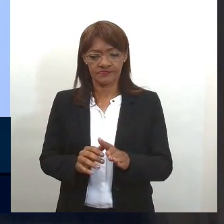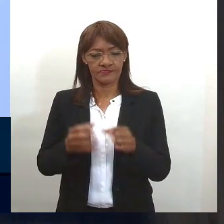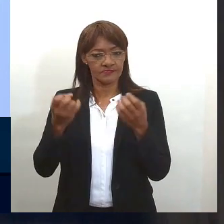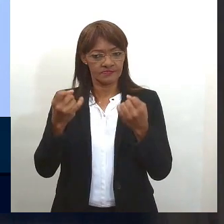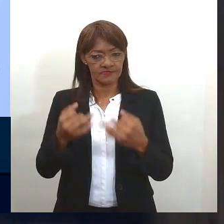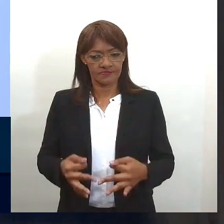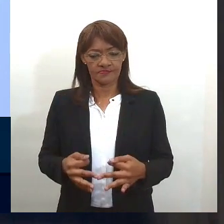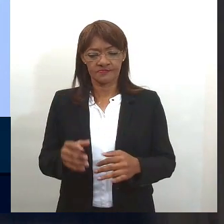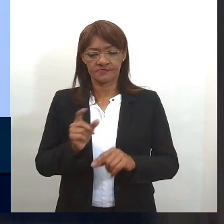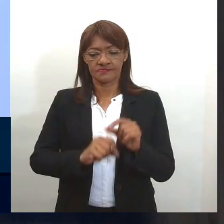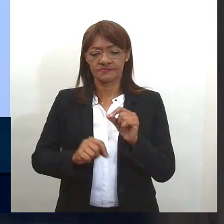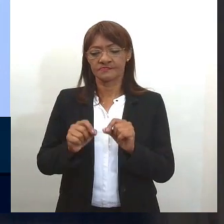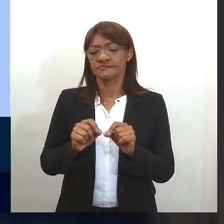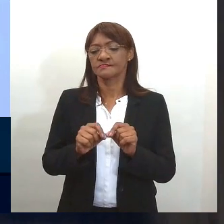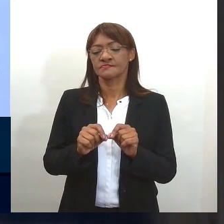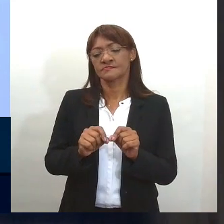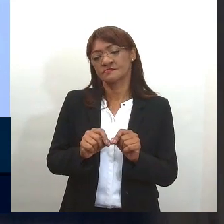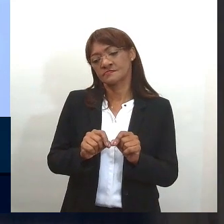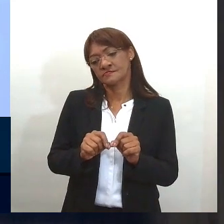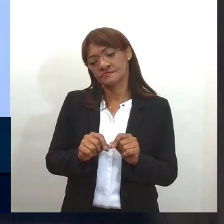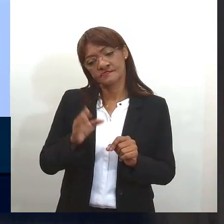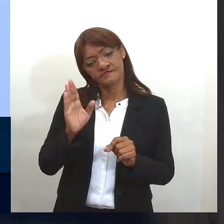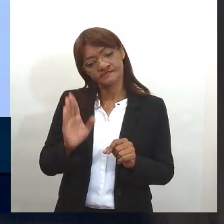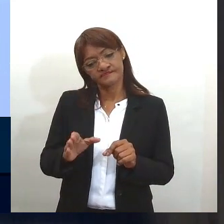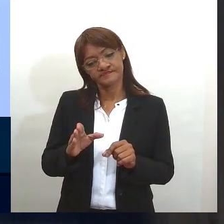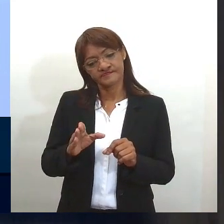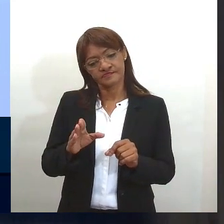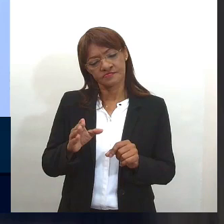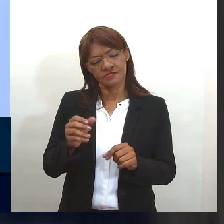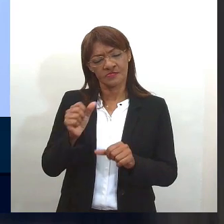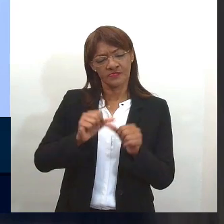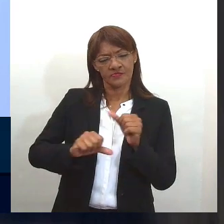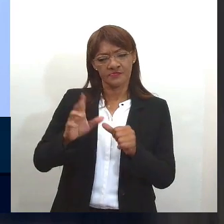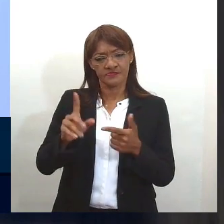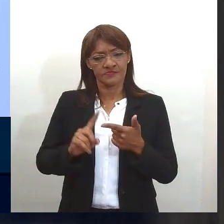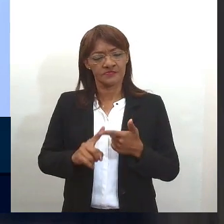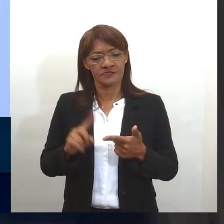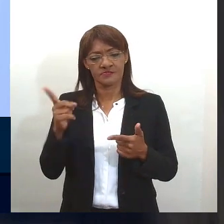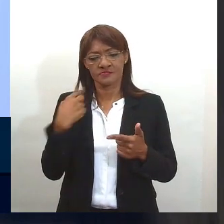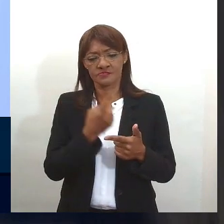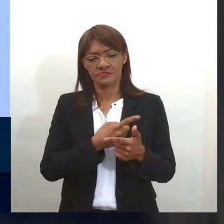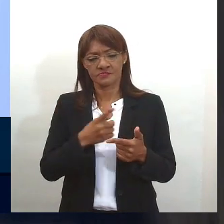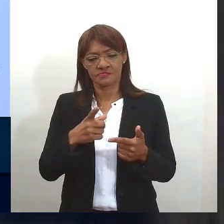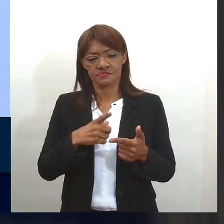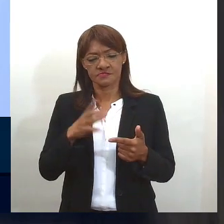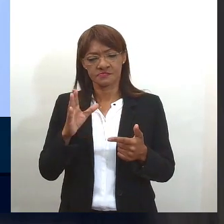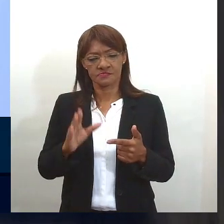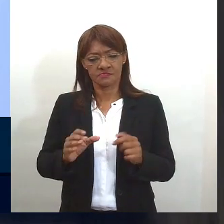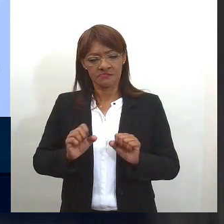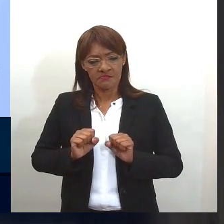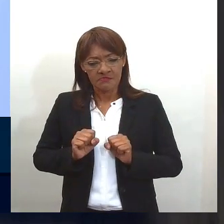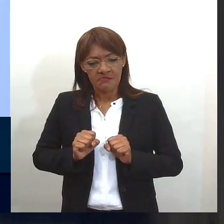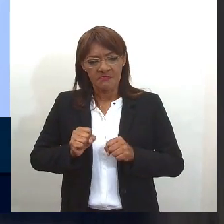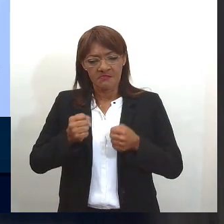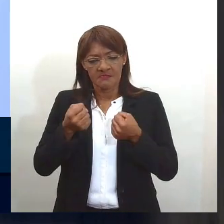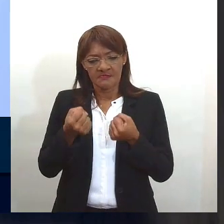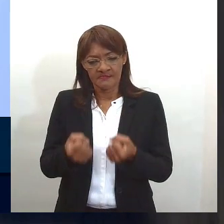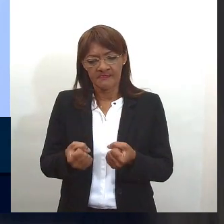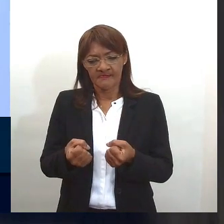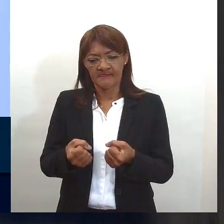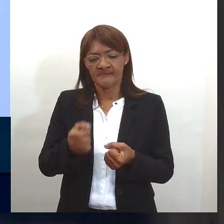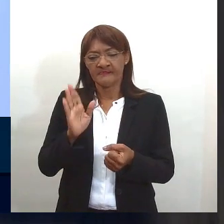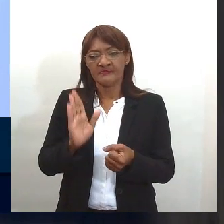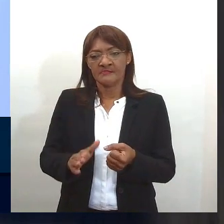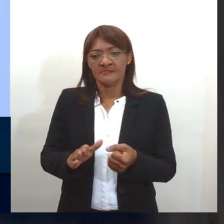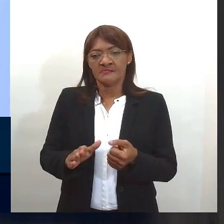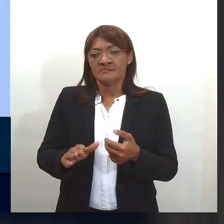rem, a alíquota modal, nós tivemos um esforço de mudança legislativa tributária no ano passado, implementamos o